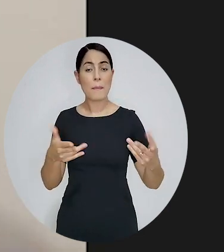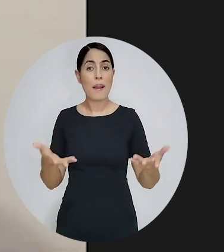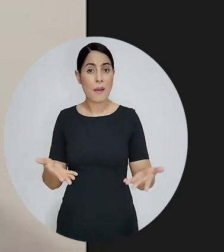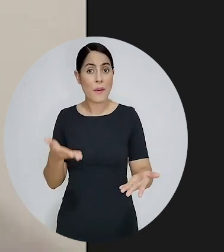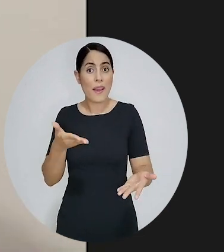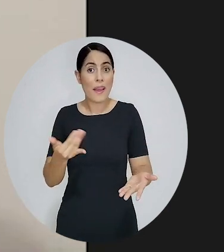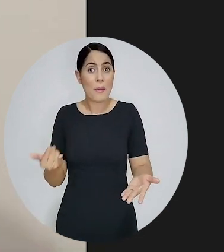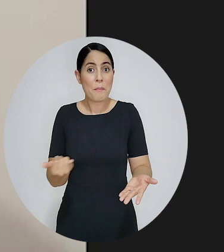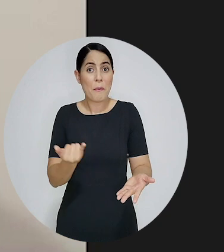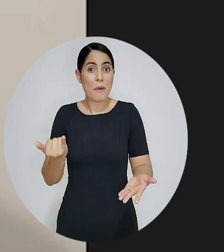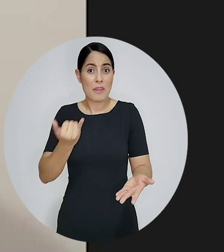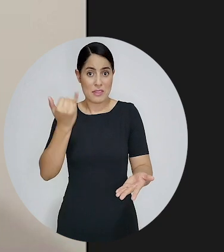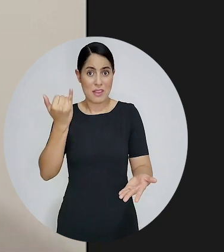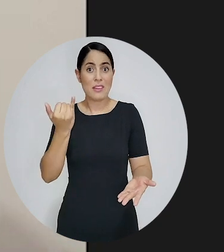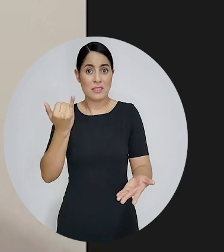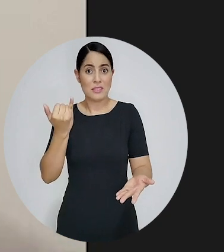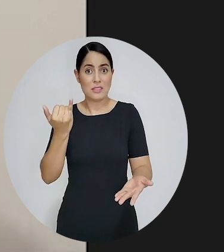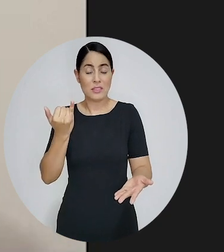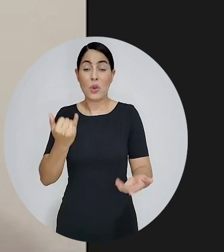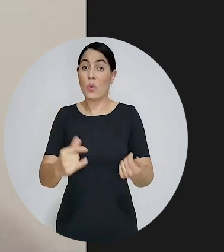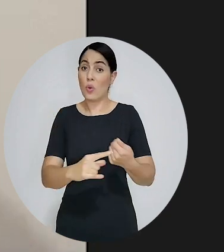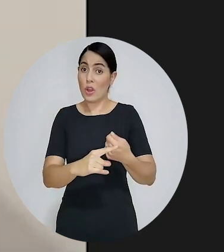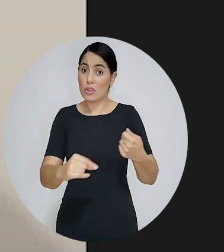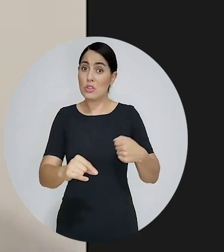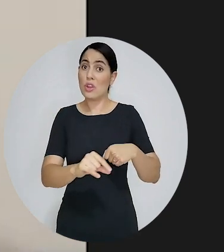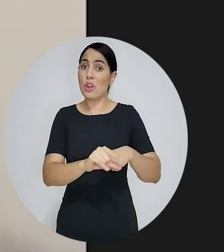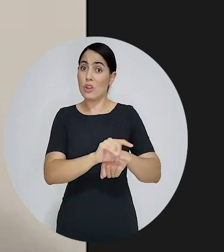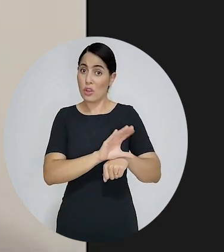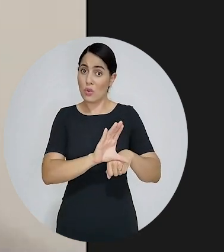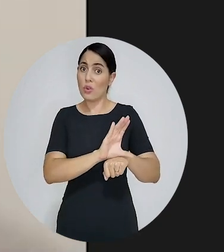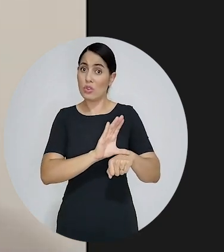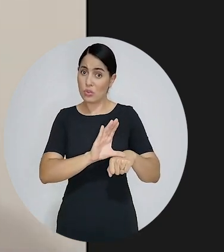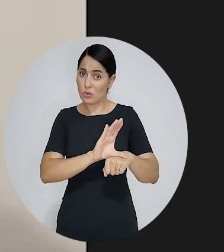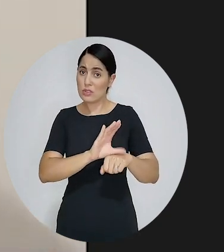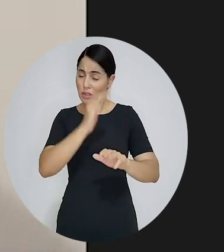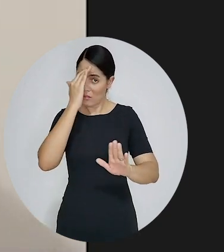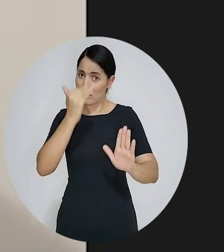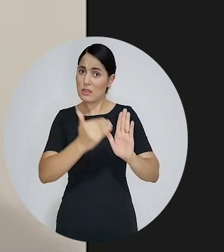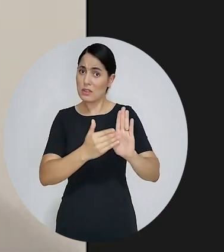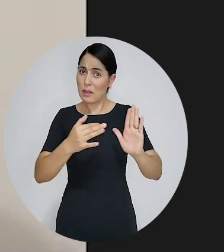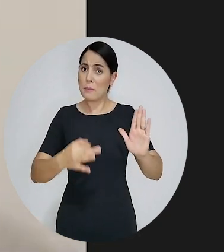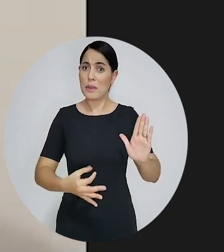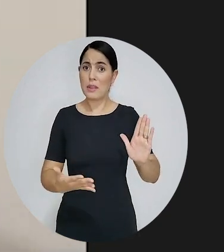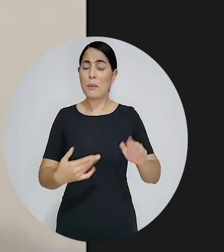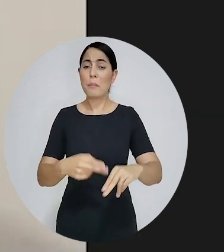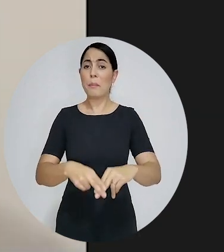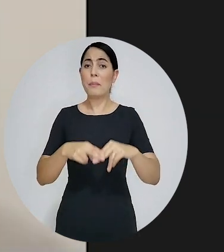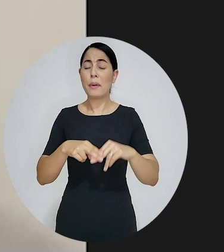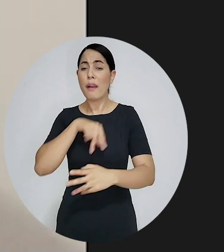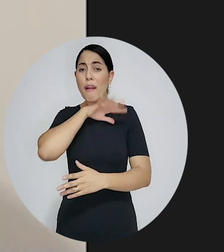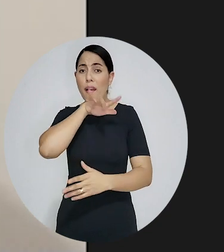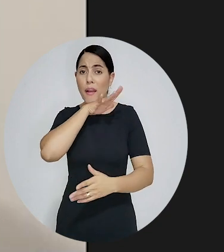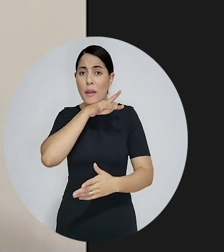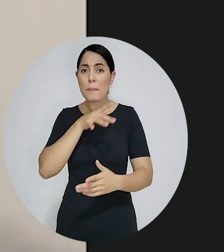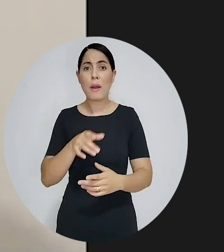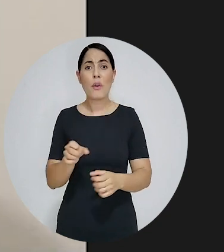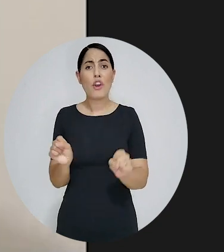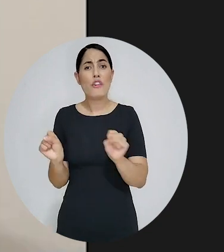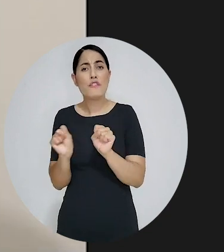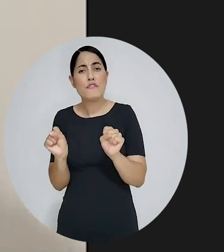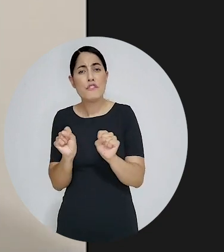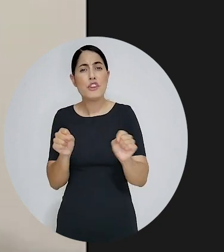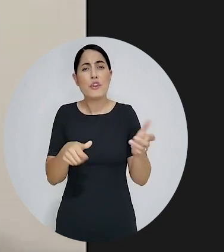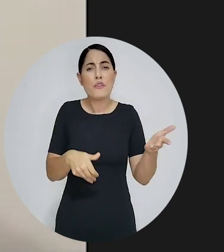sencientes, como o artigo 225 da Constituição Federal assim determina. O Constituinte já entendeu que o animal sente frio,